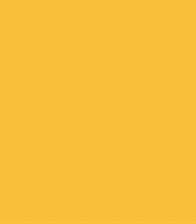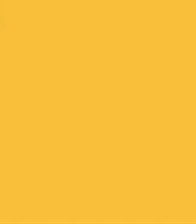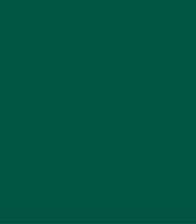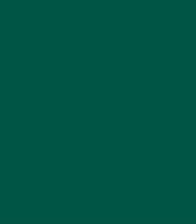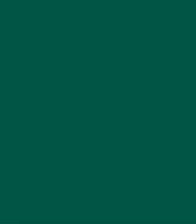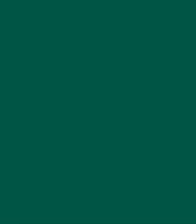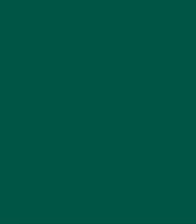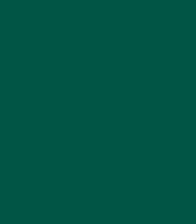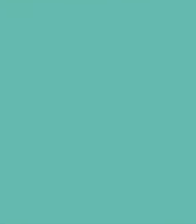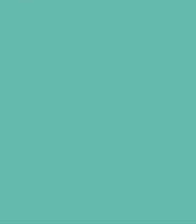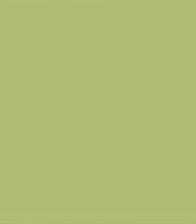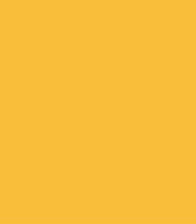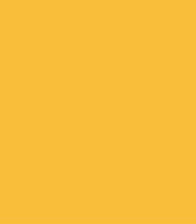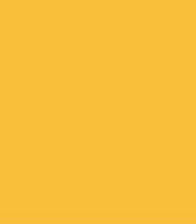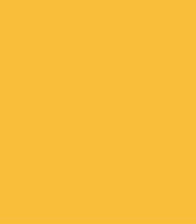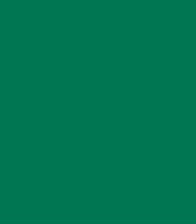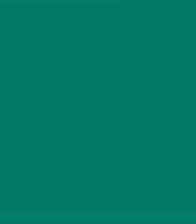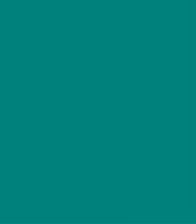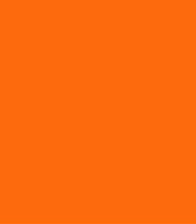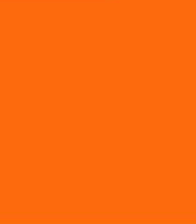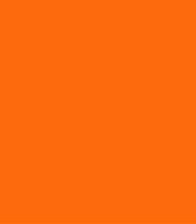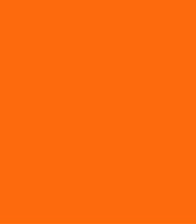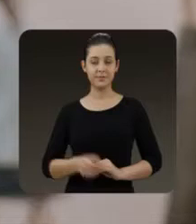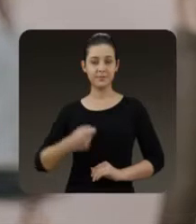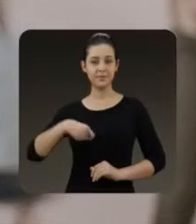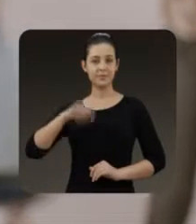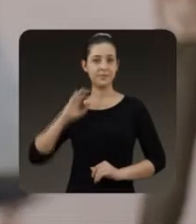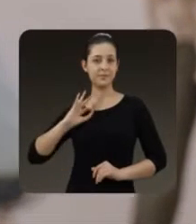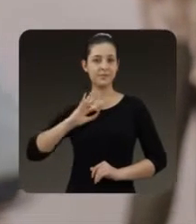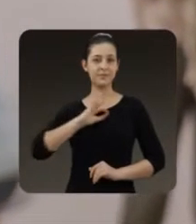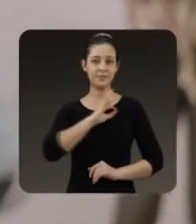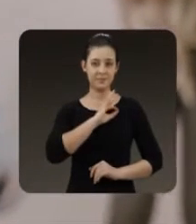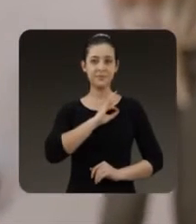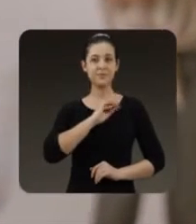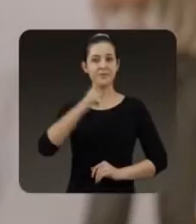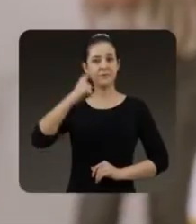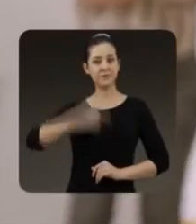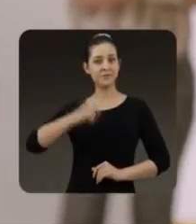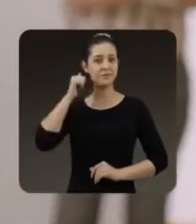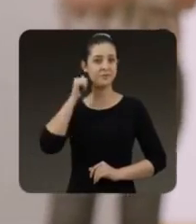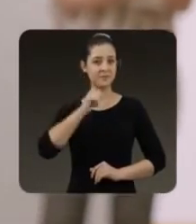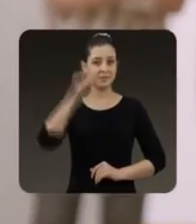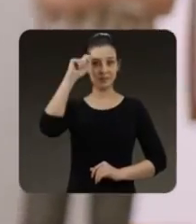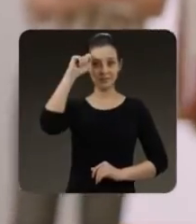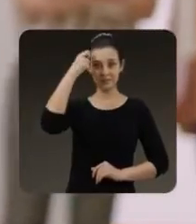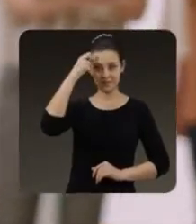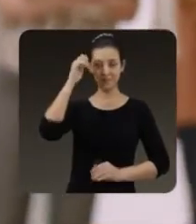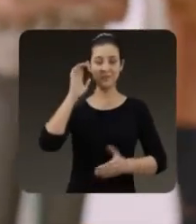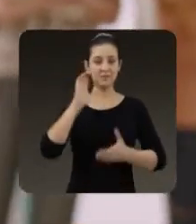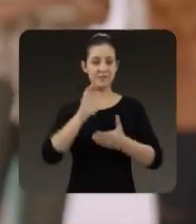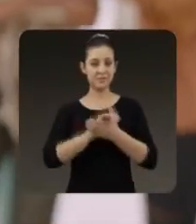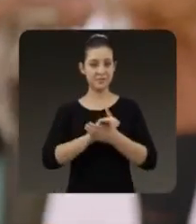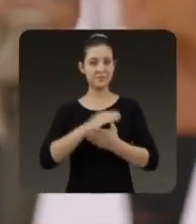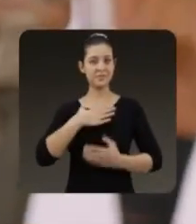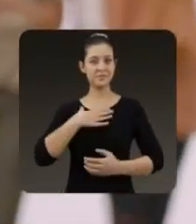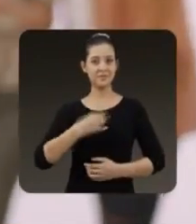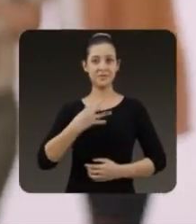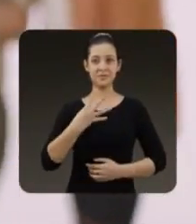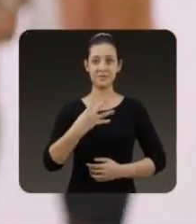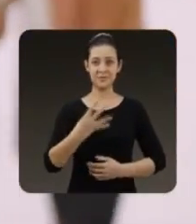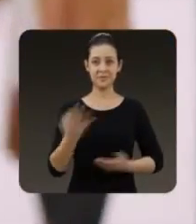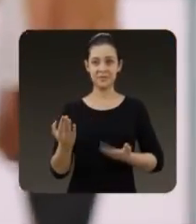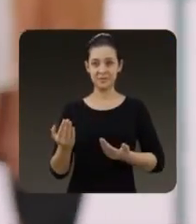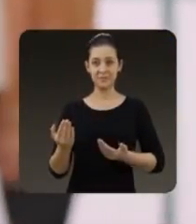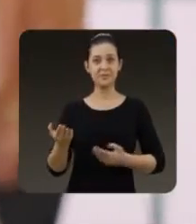Nós temos um plano e todo brasileiro é parte dele. Sou Marina Silva, sou mulher, negra, sou casada, mãe